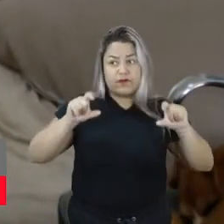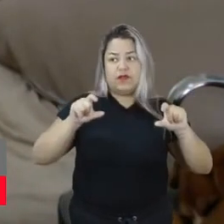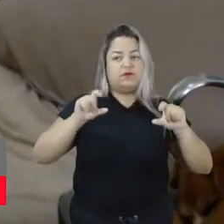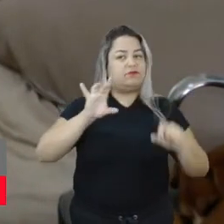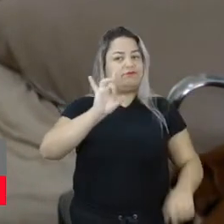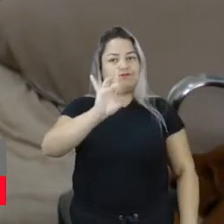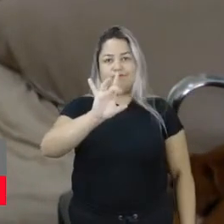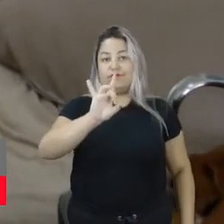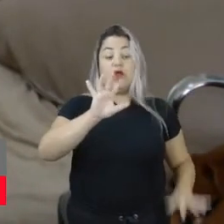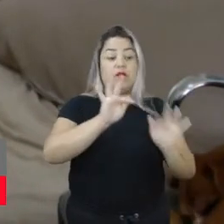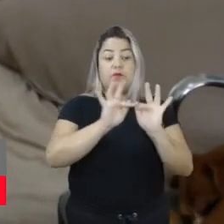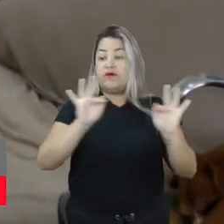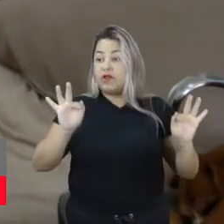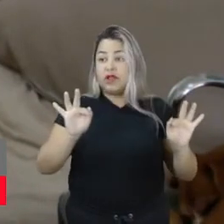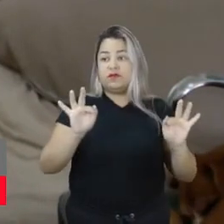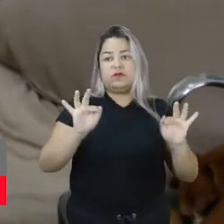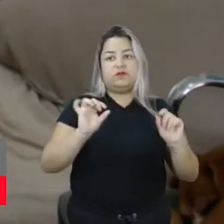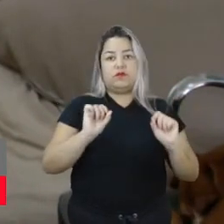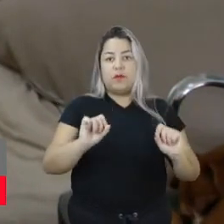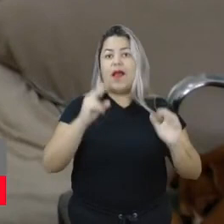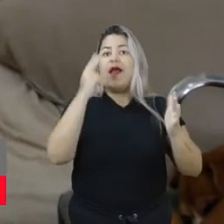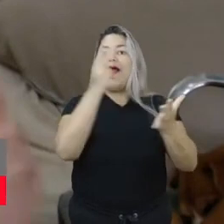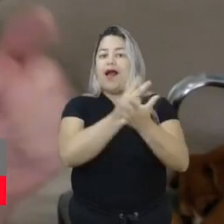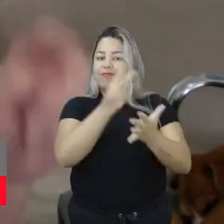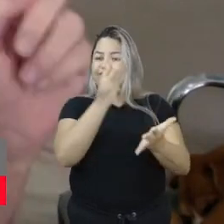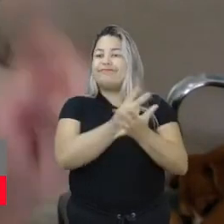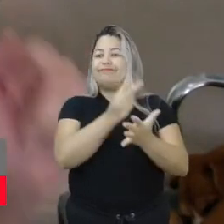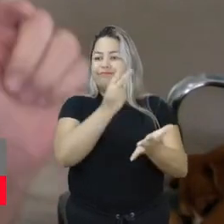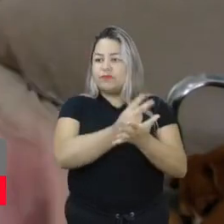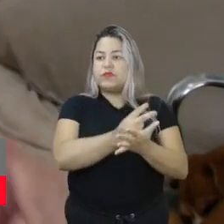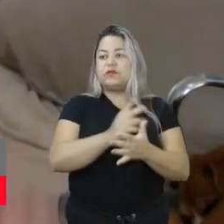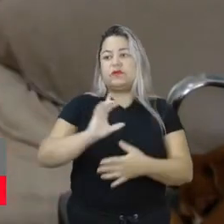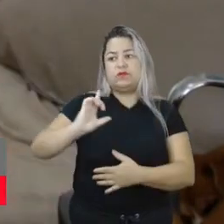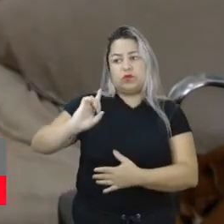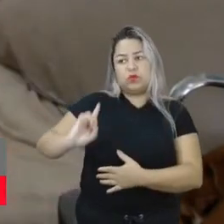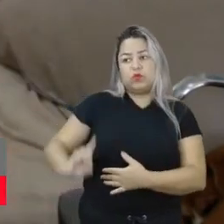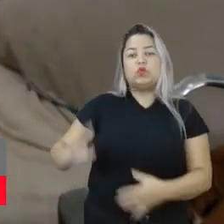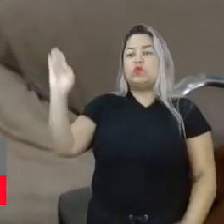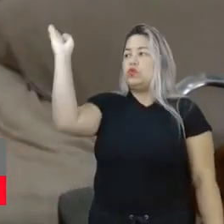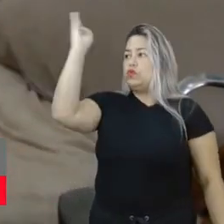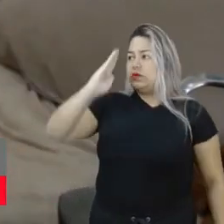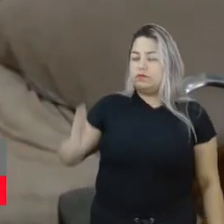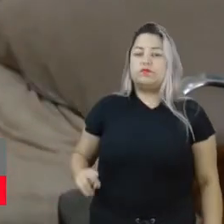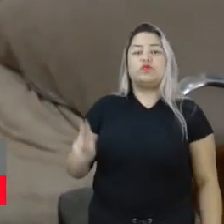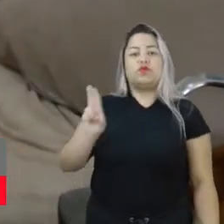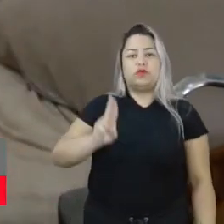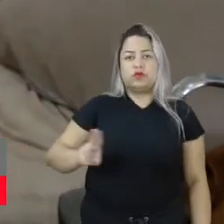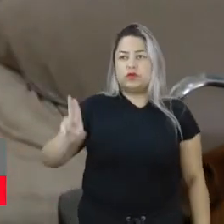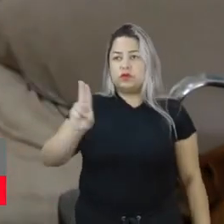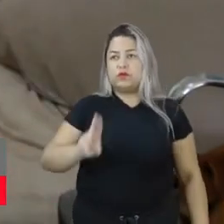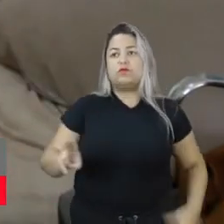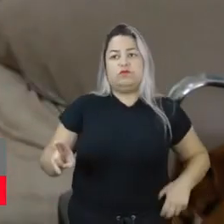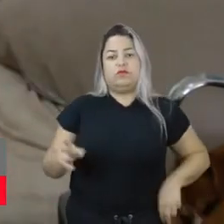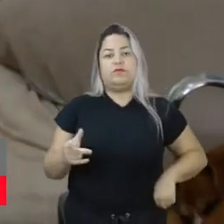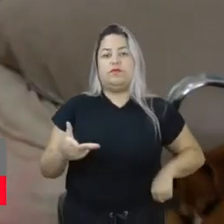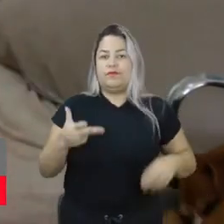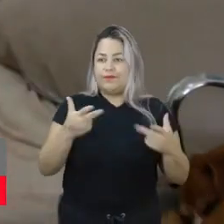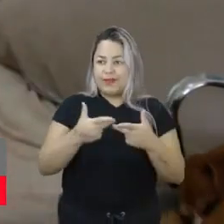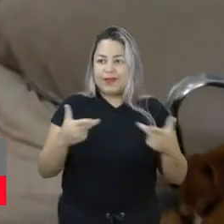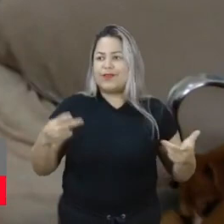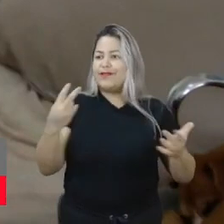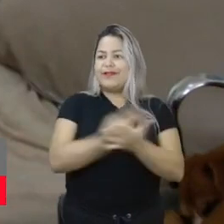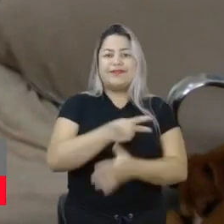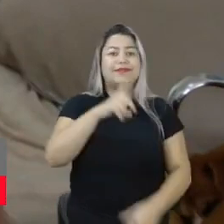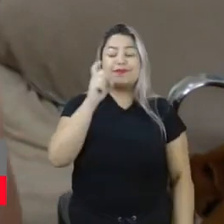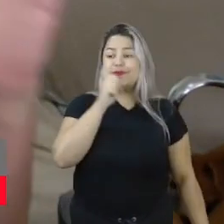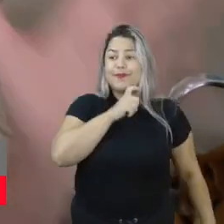isso, não. Mauro Vieira denunciou a mesma tática que a extrema-direita aqui no Brasil utiliza. Quando a coisa aperta, eles inventam